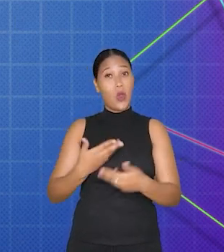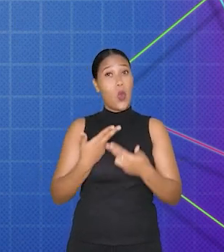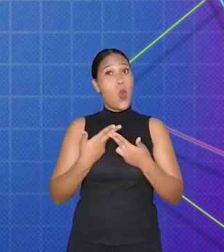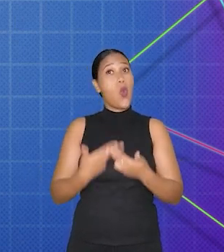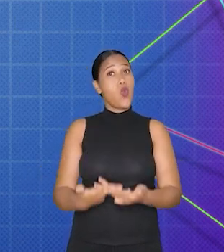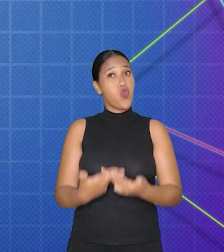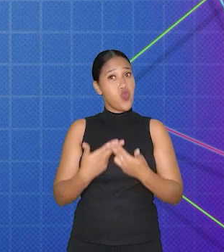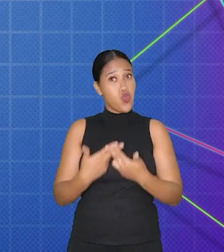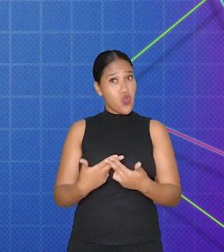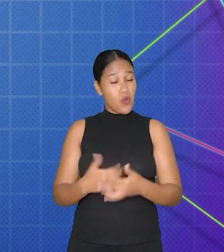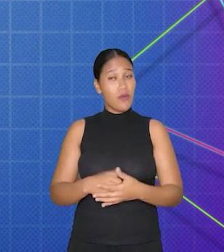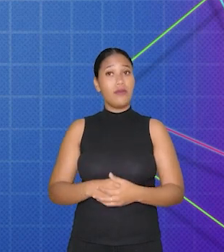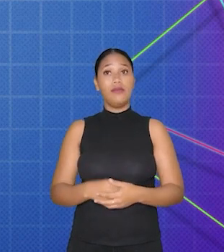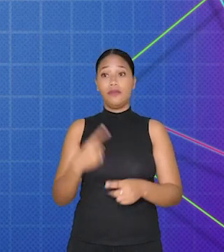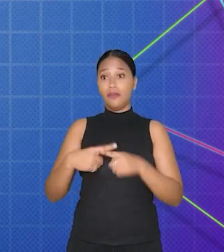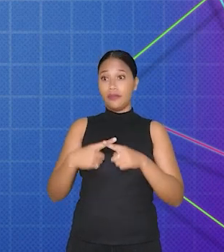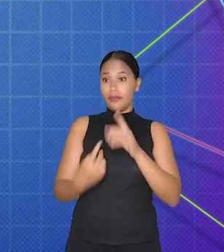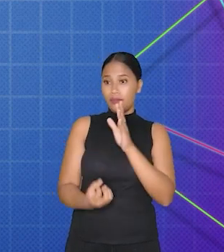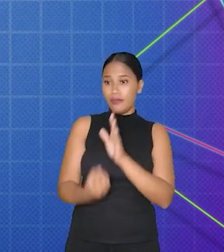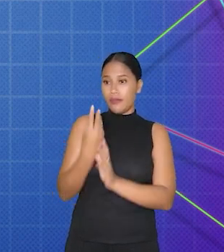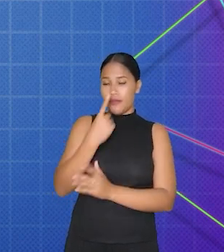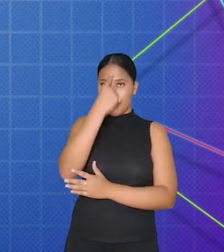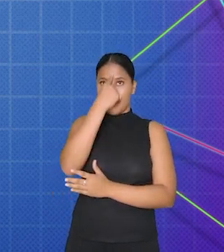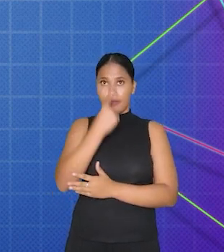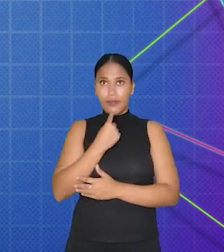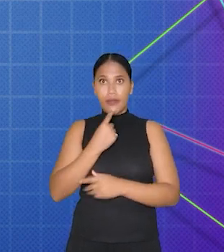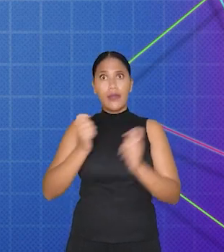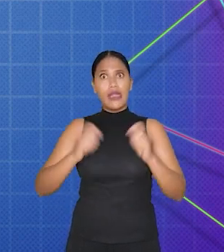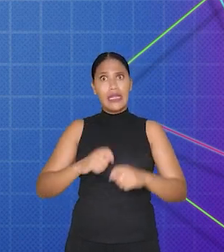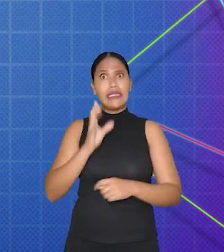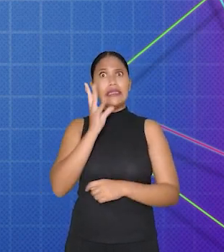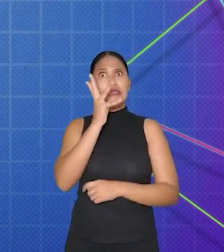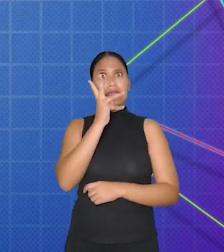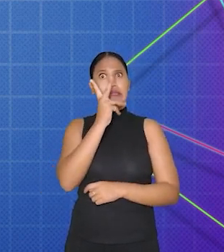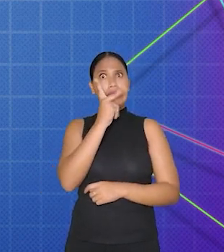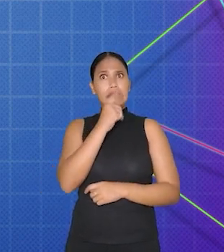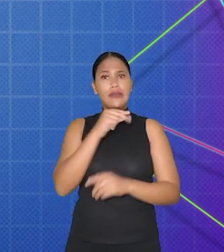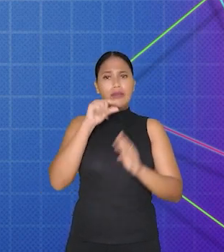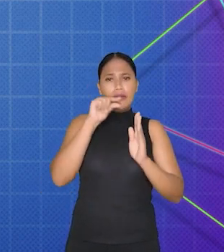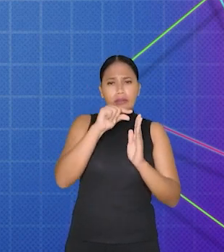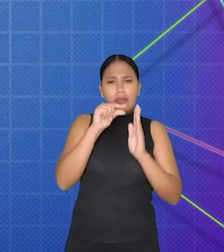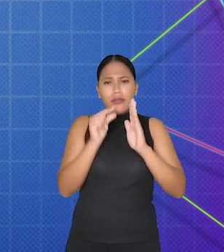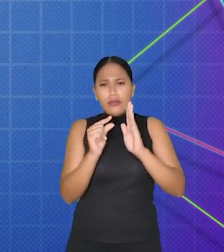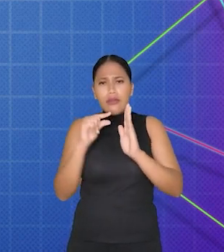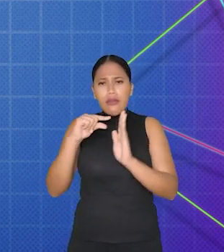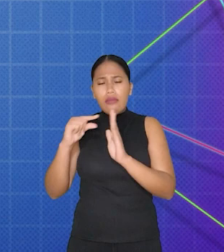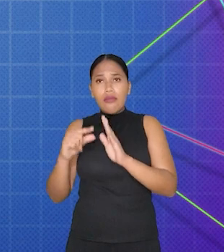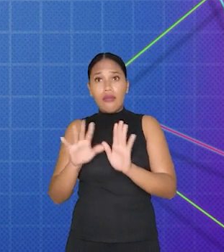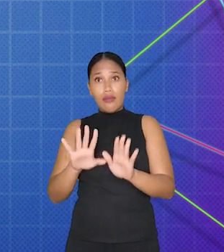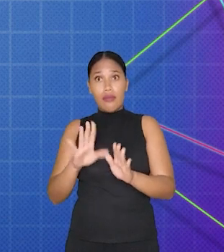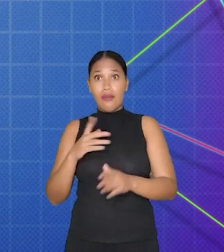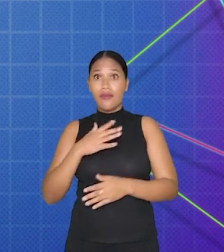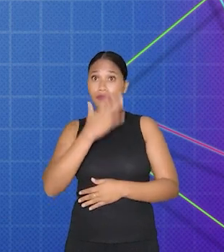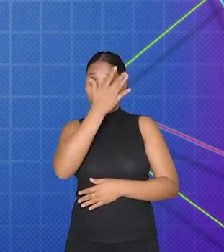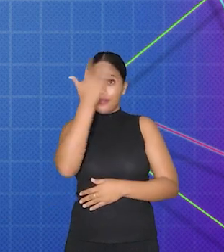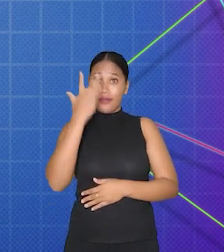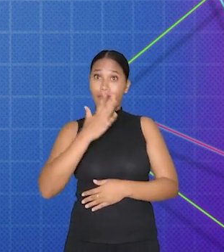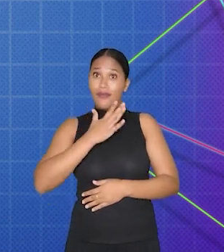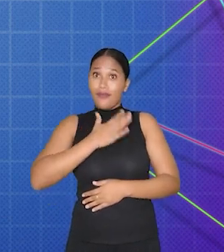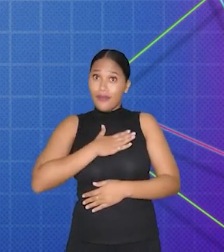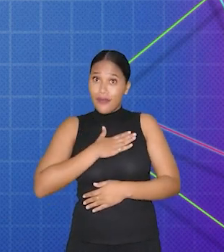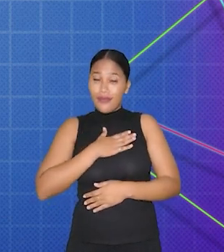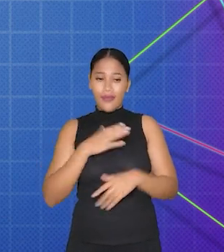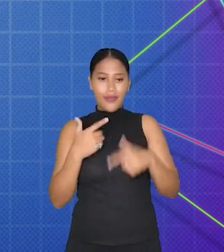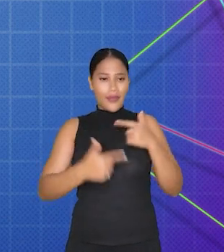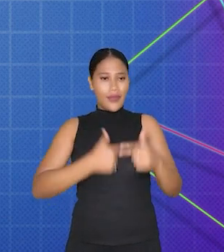tempo e paciência para ser dominado, já que a criação de uma imagem pode ser bastante demorada. Porém, para quem aprecia a estética